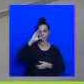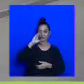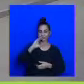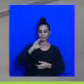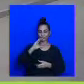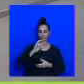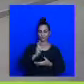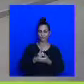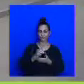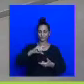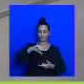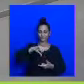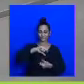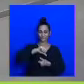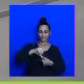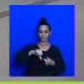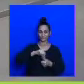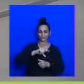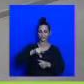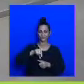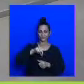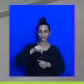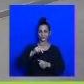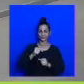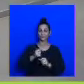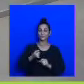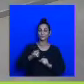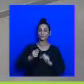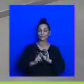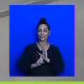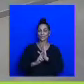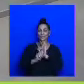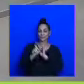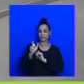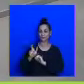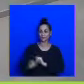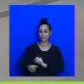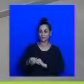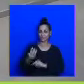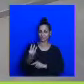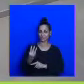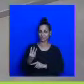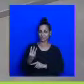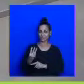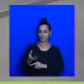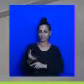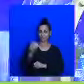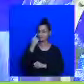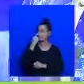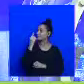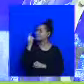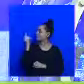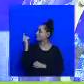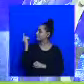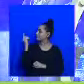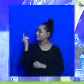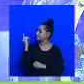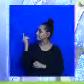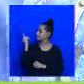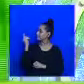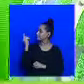vamos identificar o globo para o sorteio do número correspondente a coluna número 3 bola posicionada